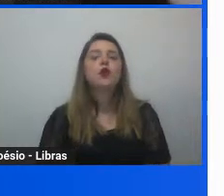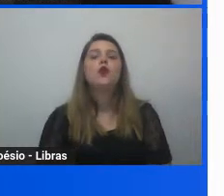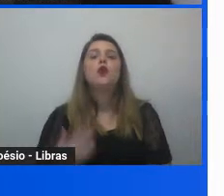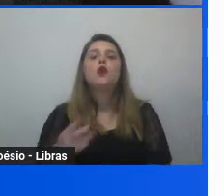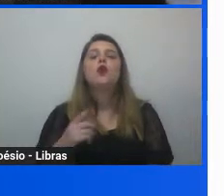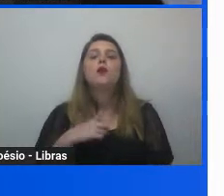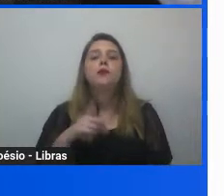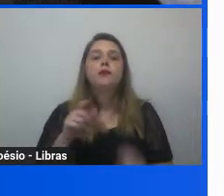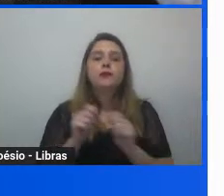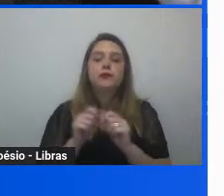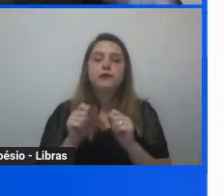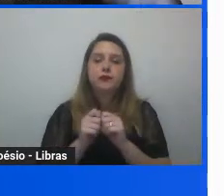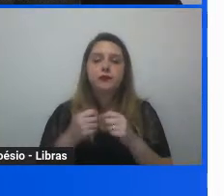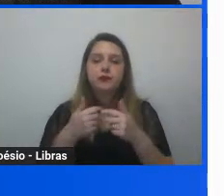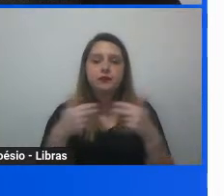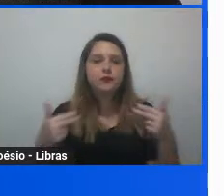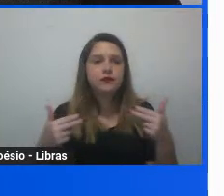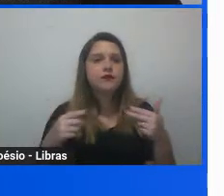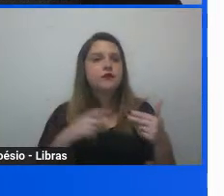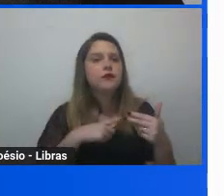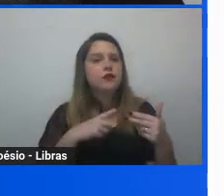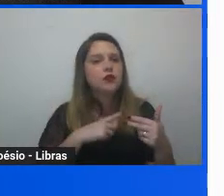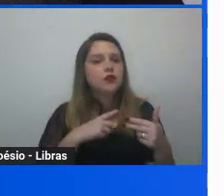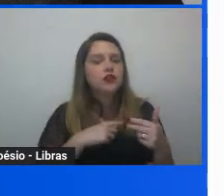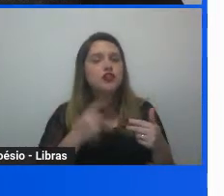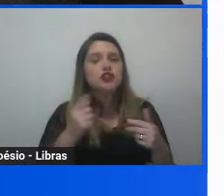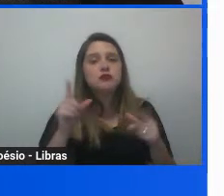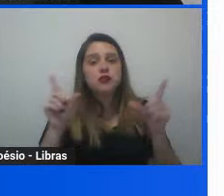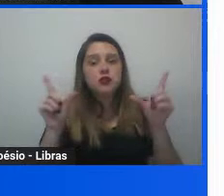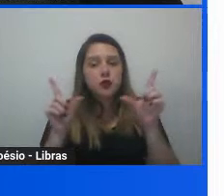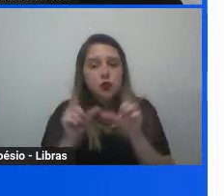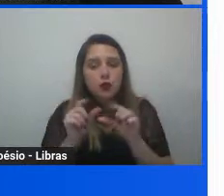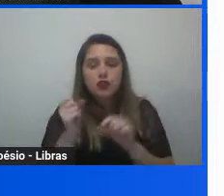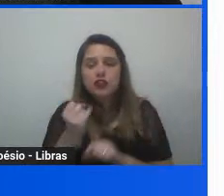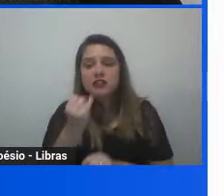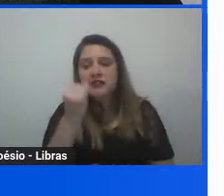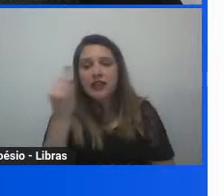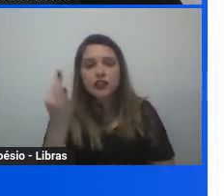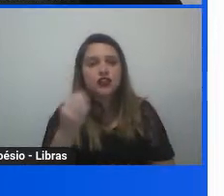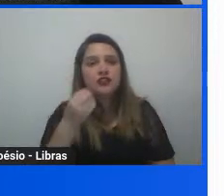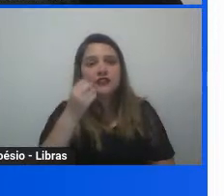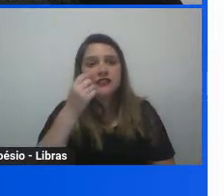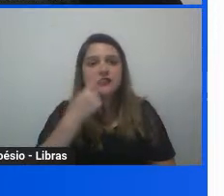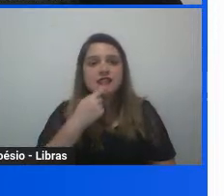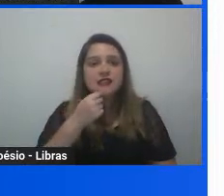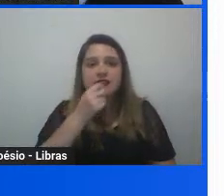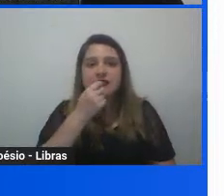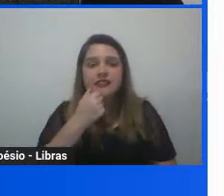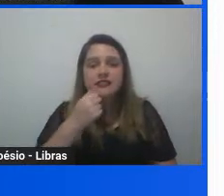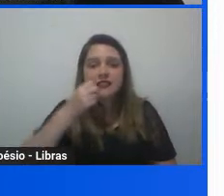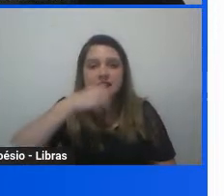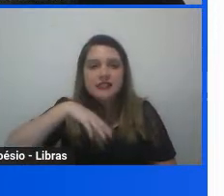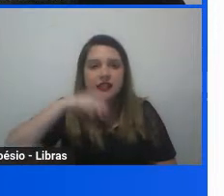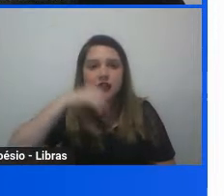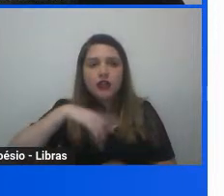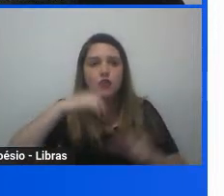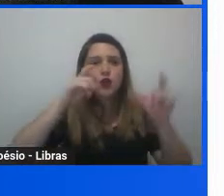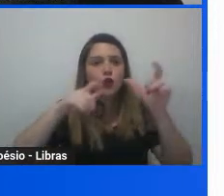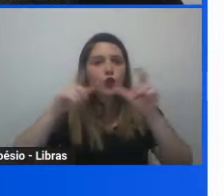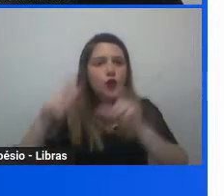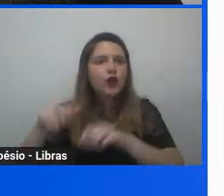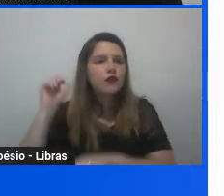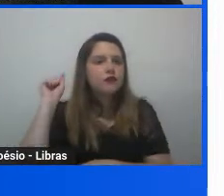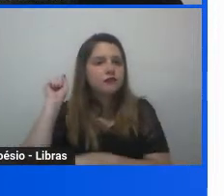fazendo a vasoconstrição, diminui a quantidade de sangue no local e aí vai parar